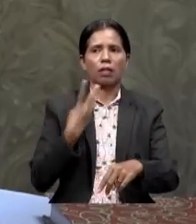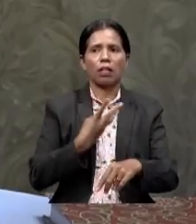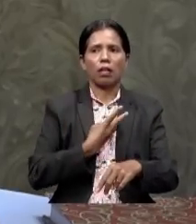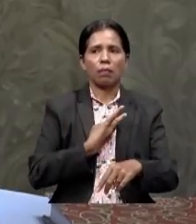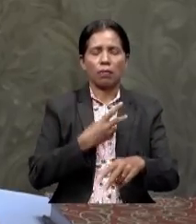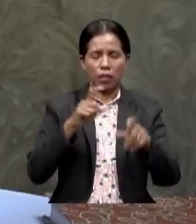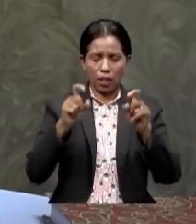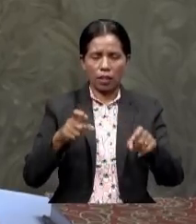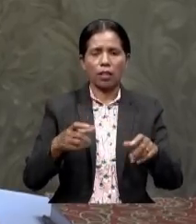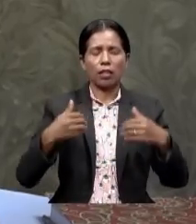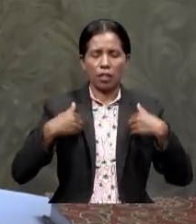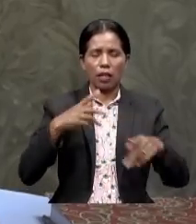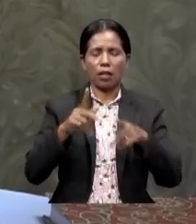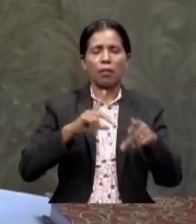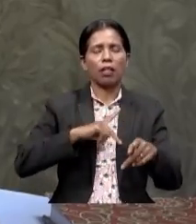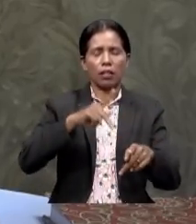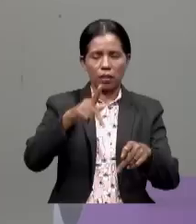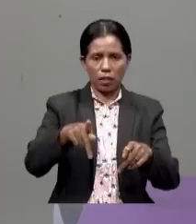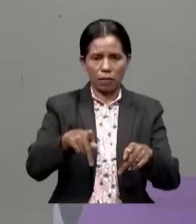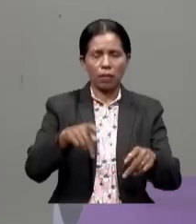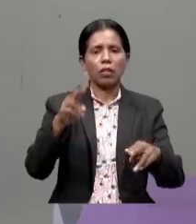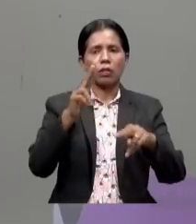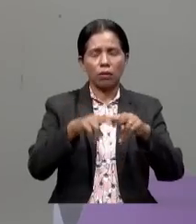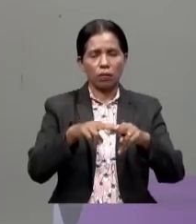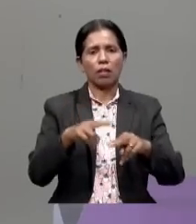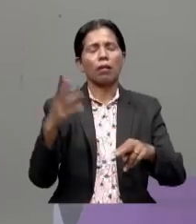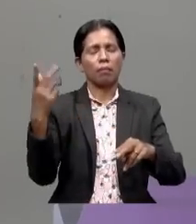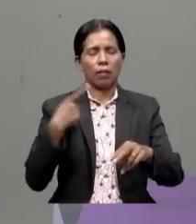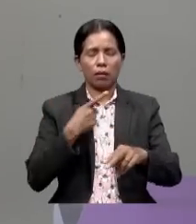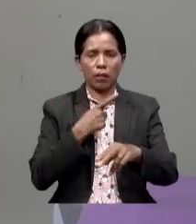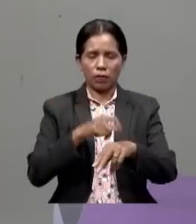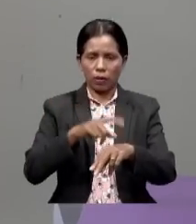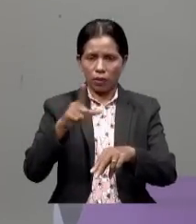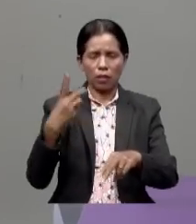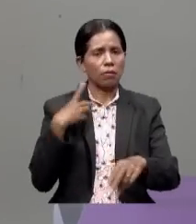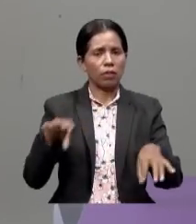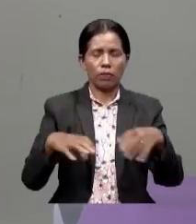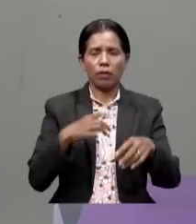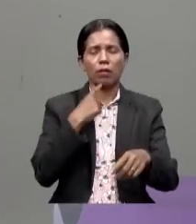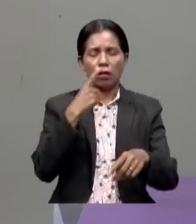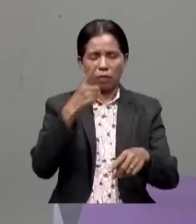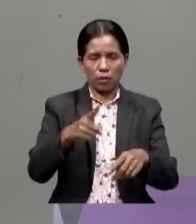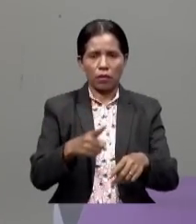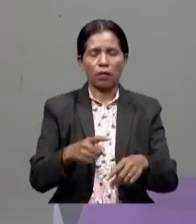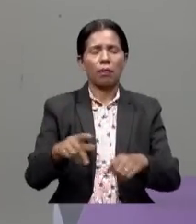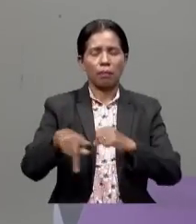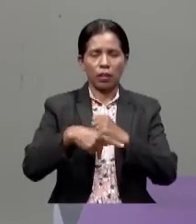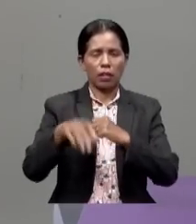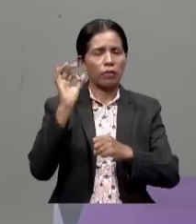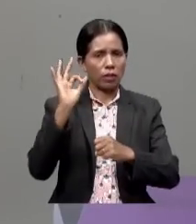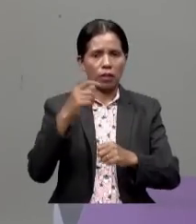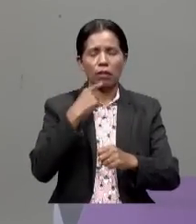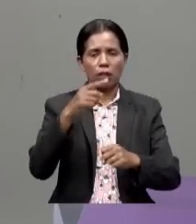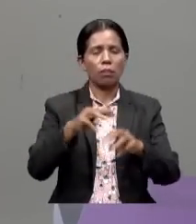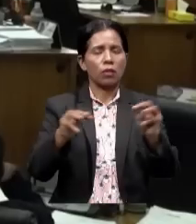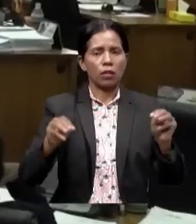do parlamento. Sei lá, um serviço só gato. Relaciona com a preocupação de Iracne, adjunto secretário-geral do Partido Fretilin, Ateten,